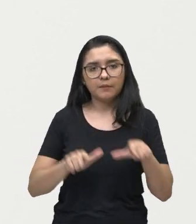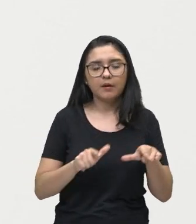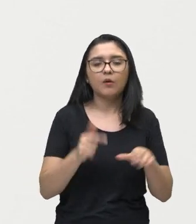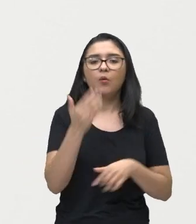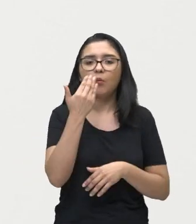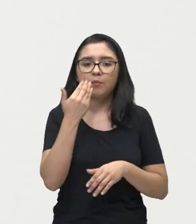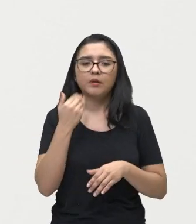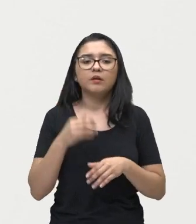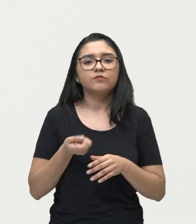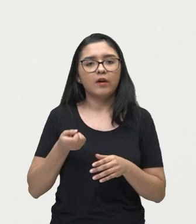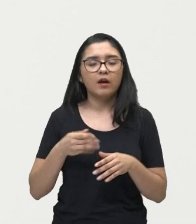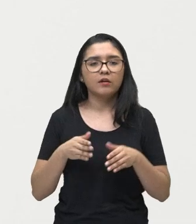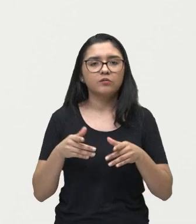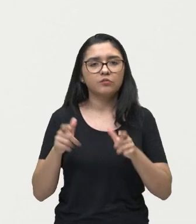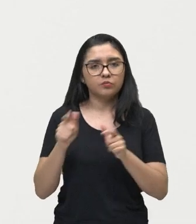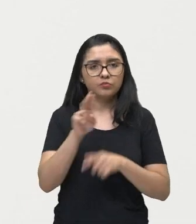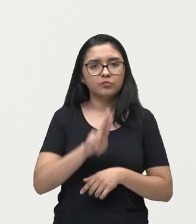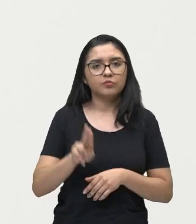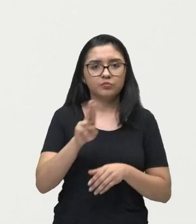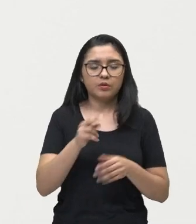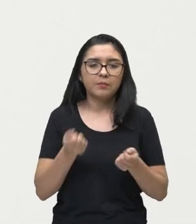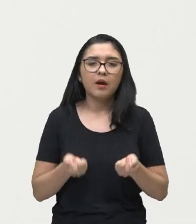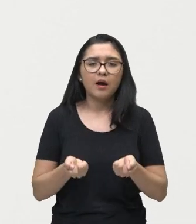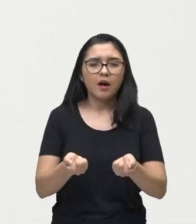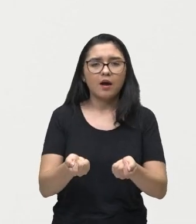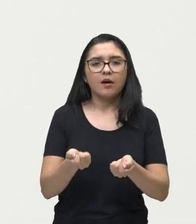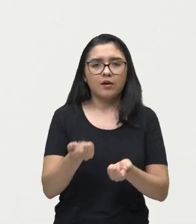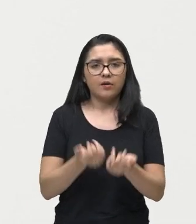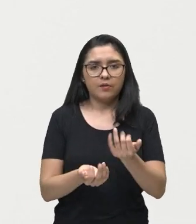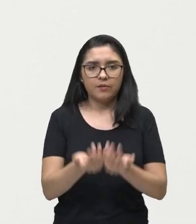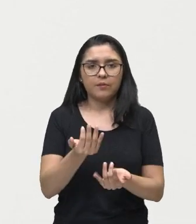forno e as estufas das